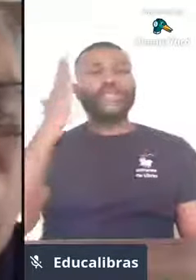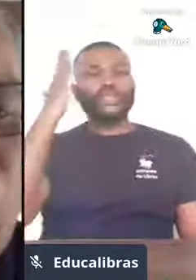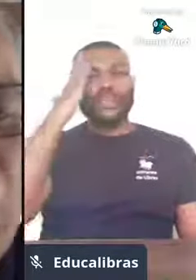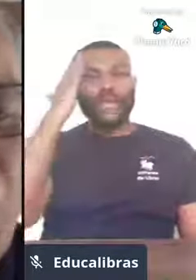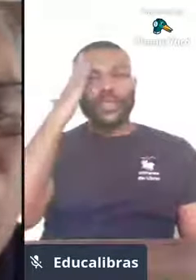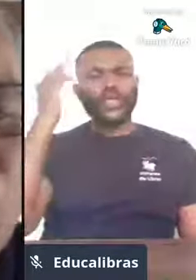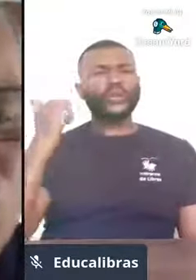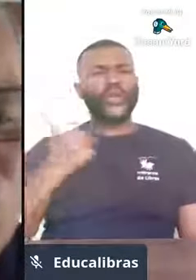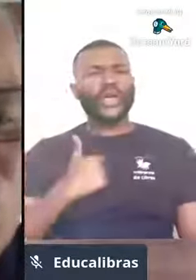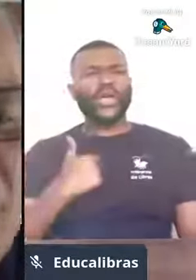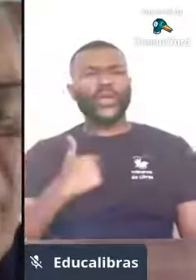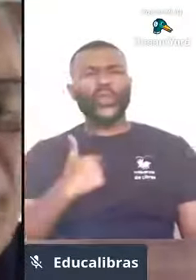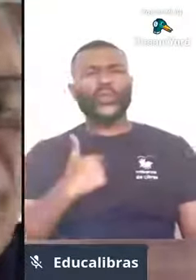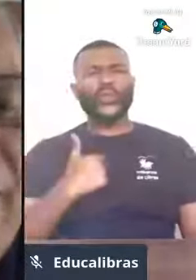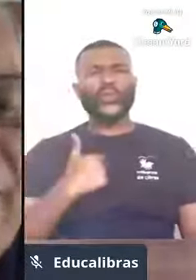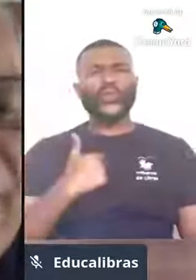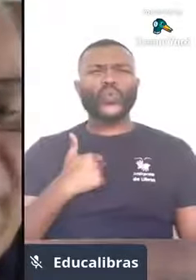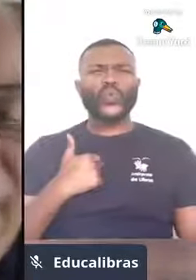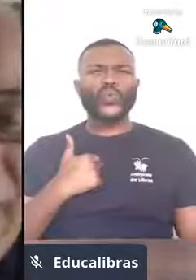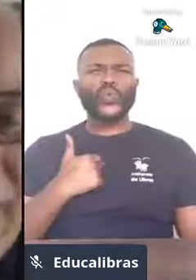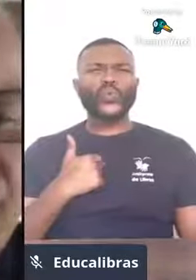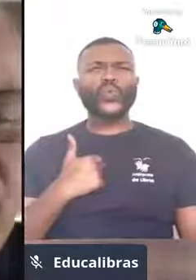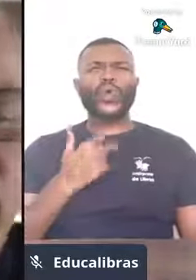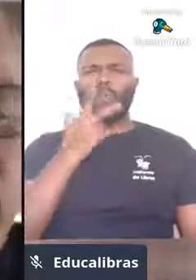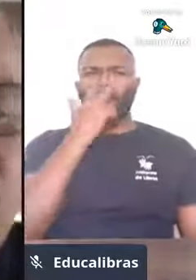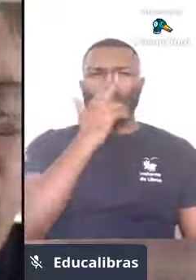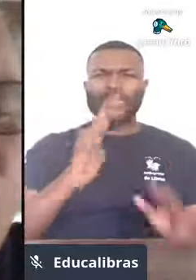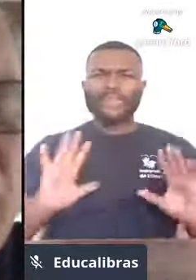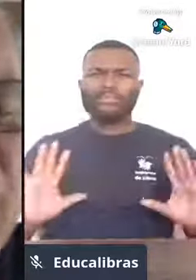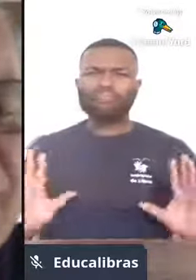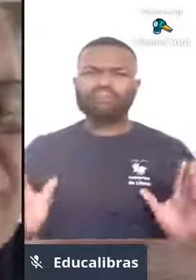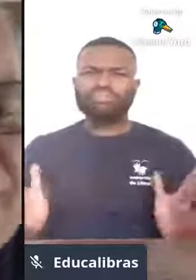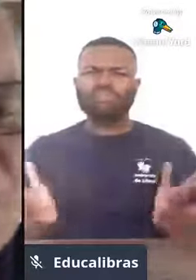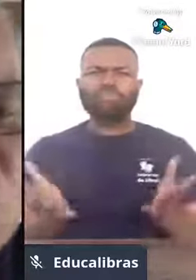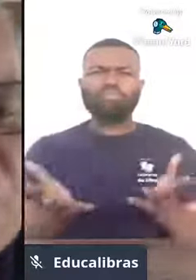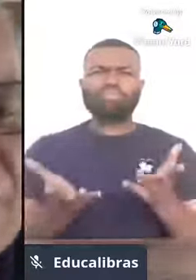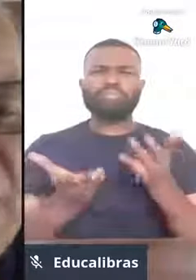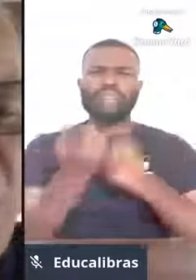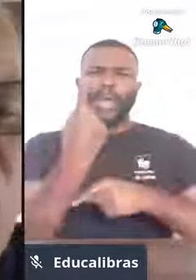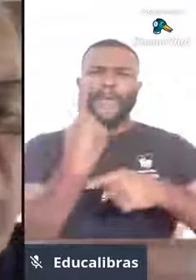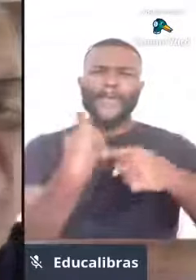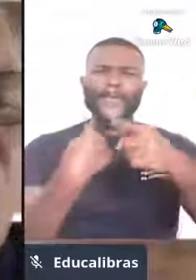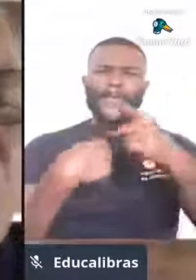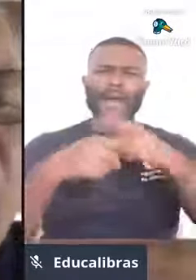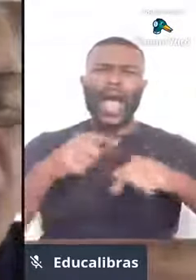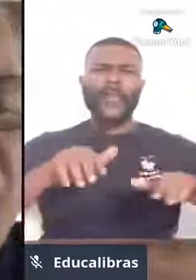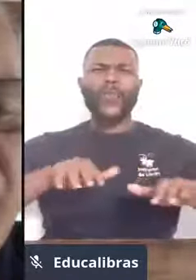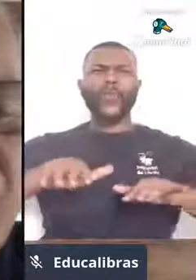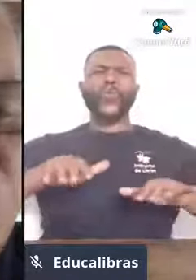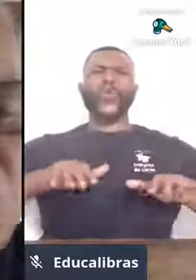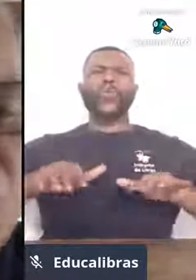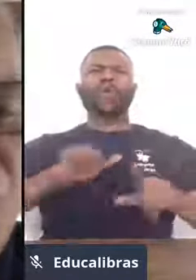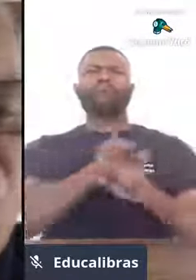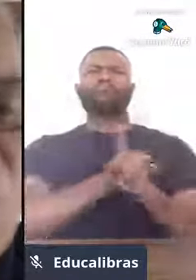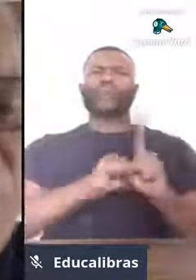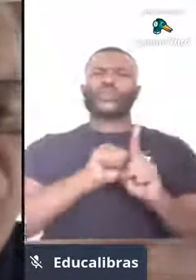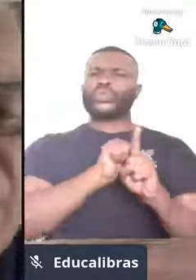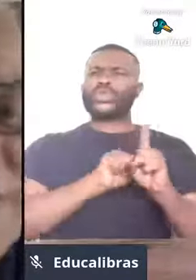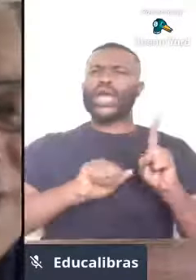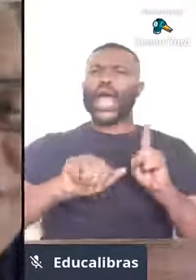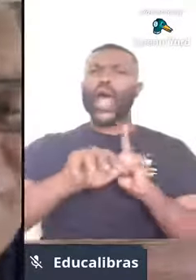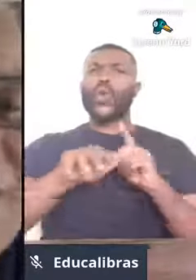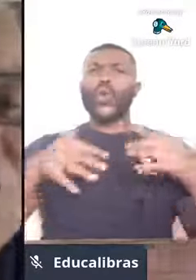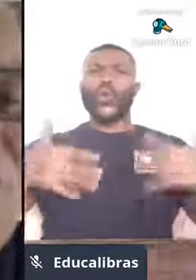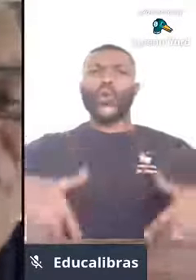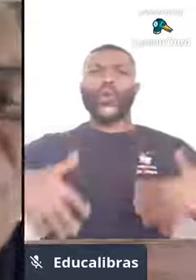sendo uma alavanca para uma movimentação social enorme, que hoje eu fico muito feliz de